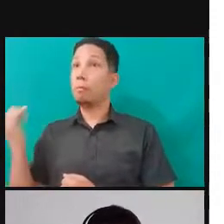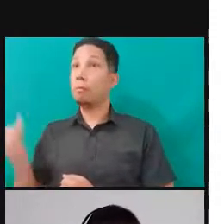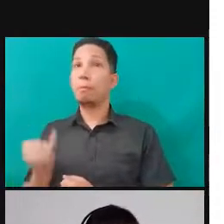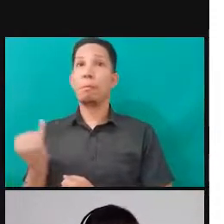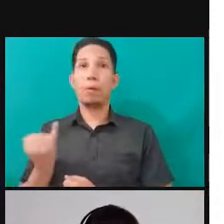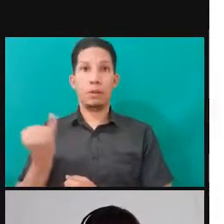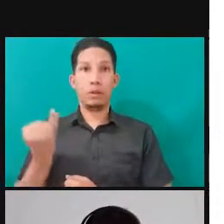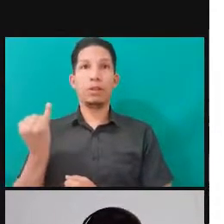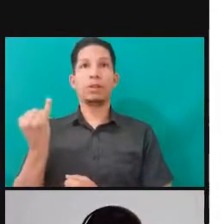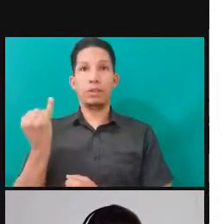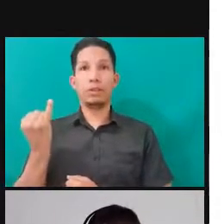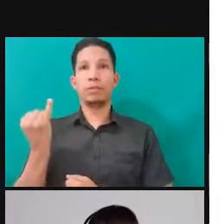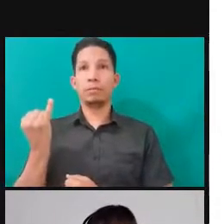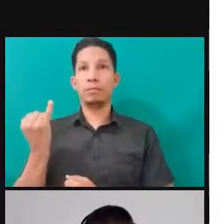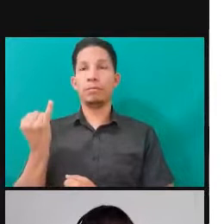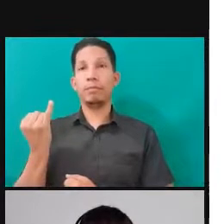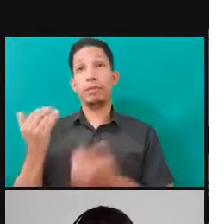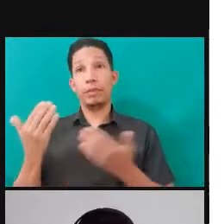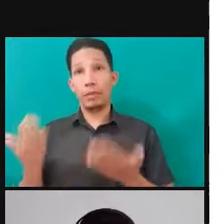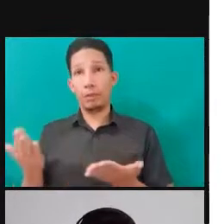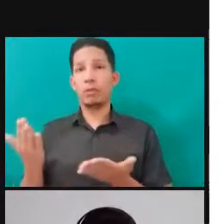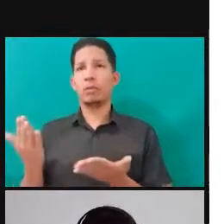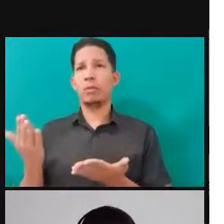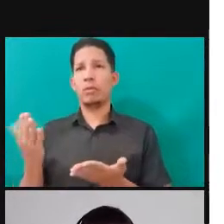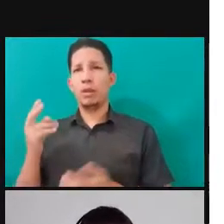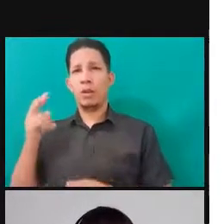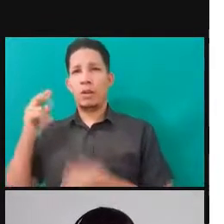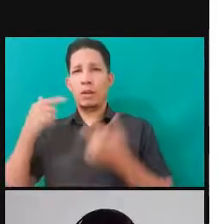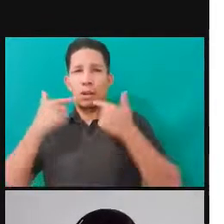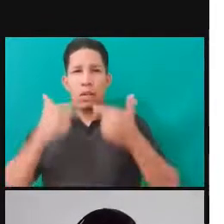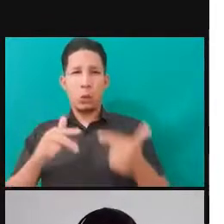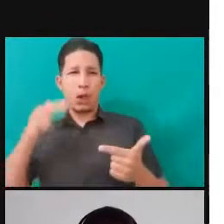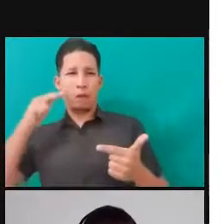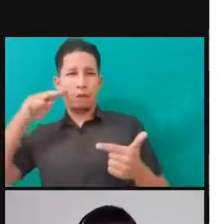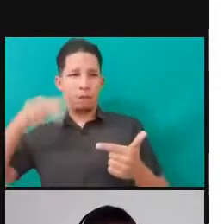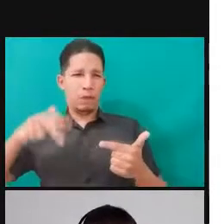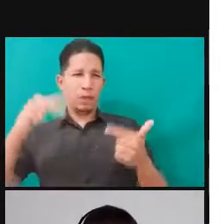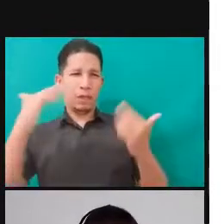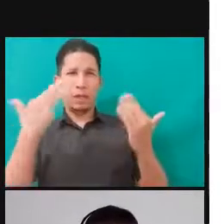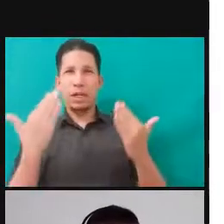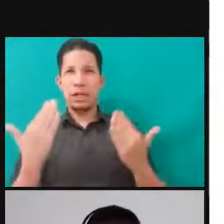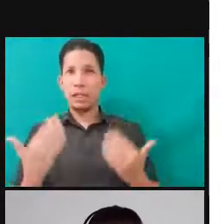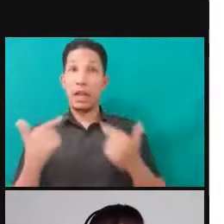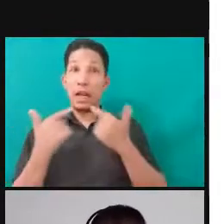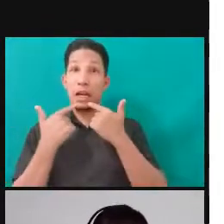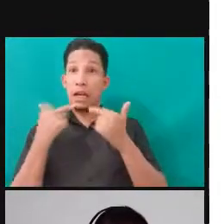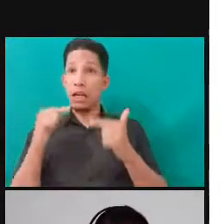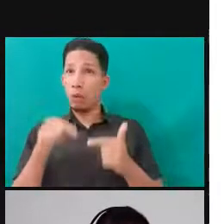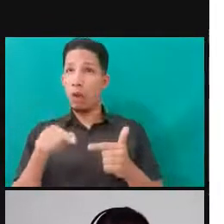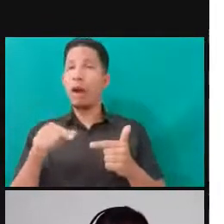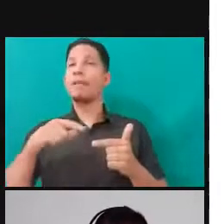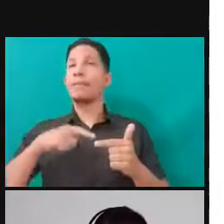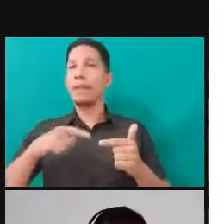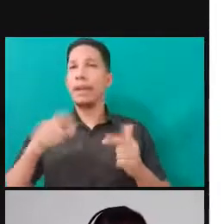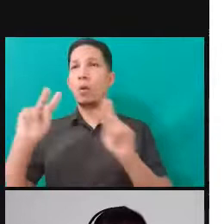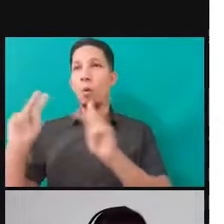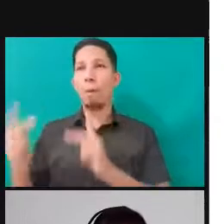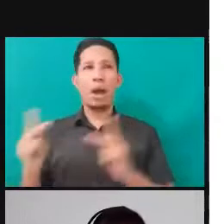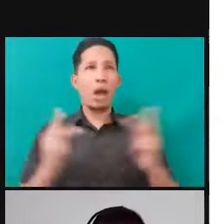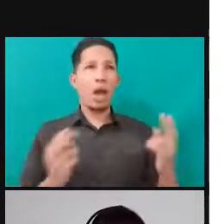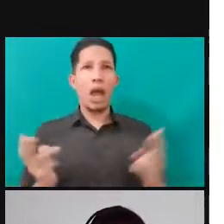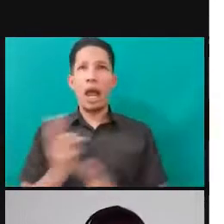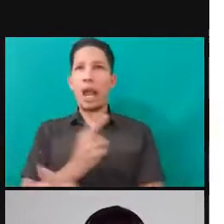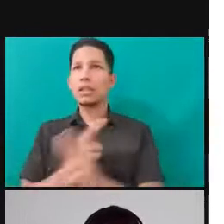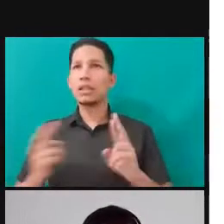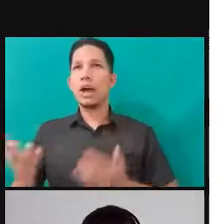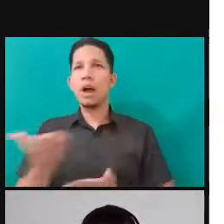importantes, e é a partir disso, a partir de olhar para a linguagem, mas a linguagem que permeia as relações humanas, é que